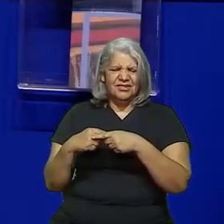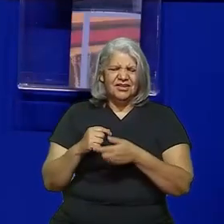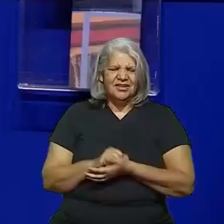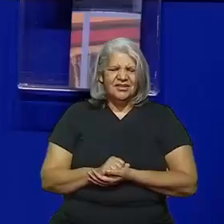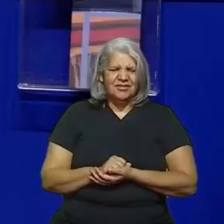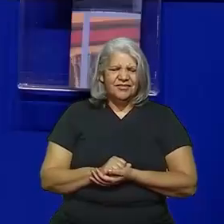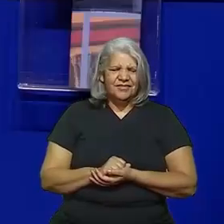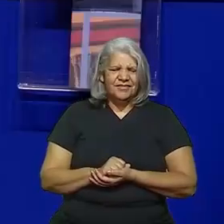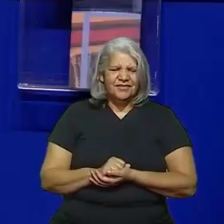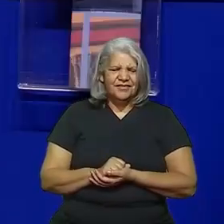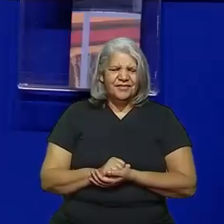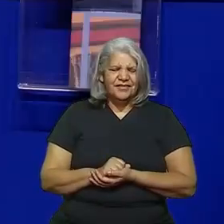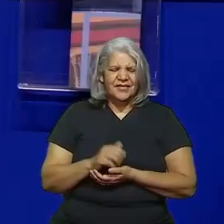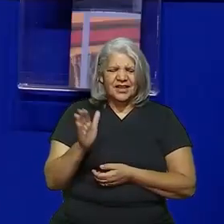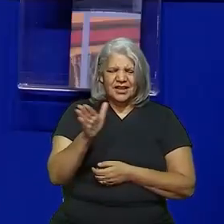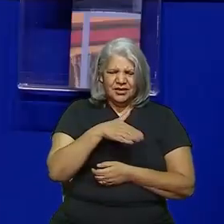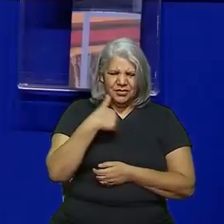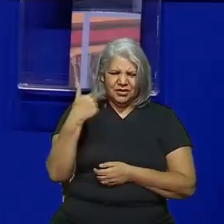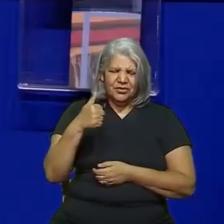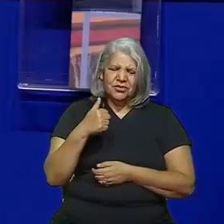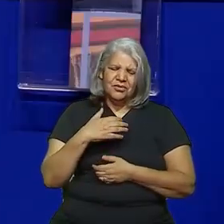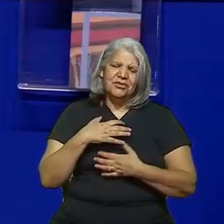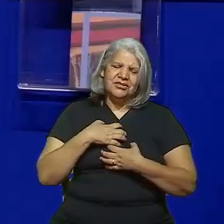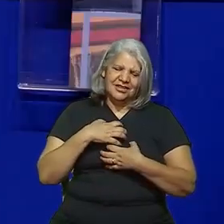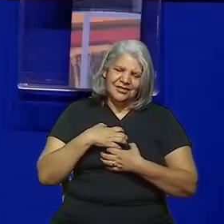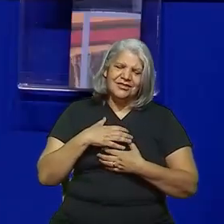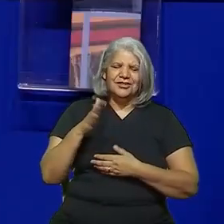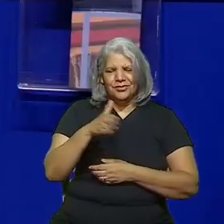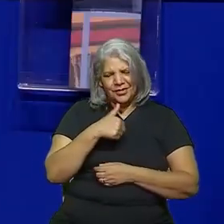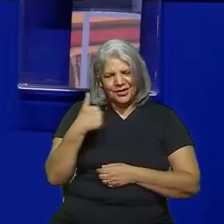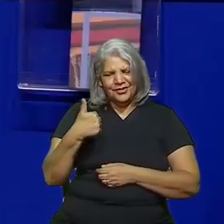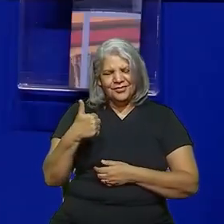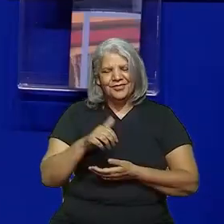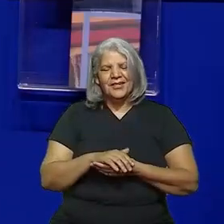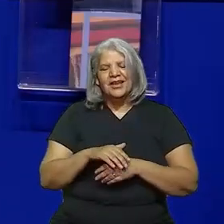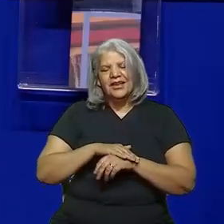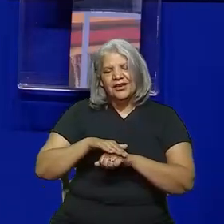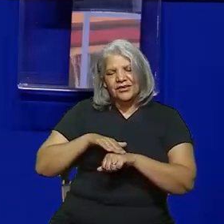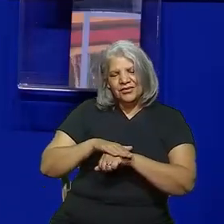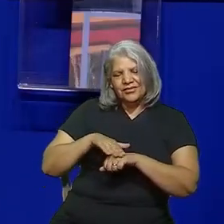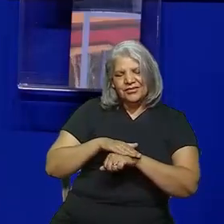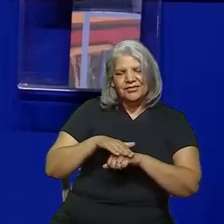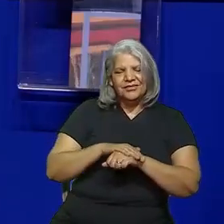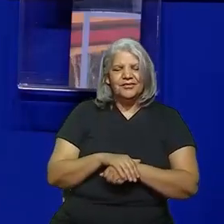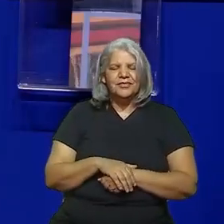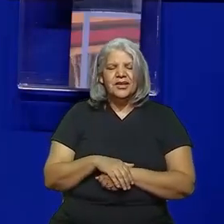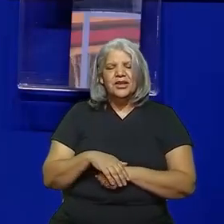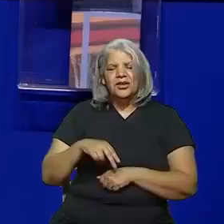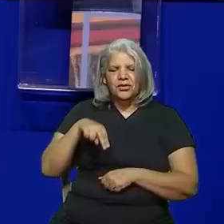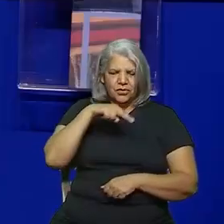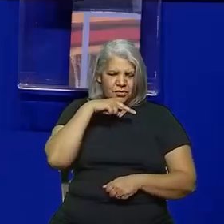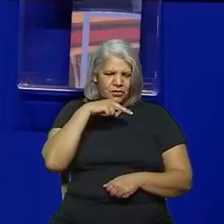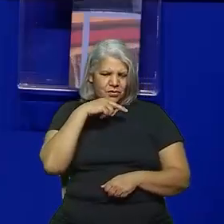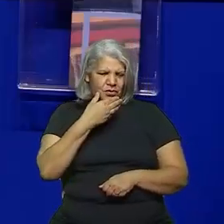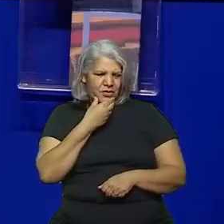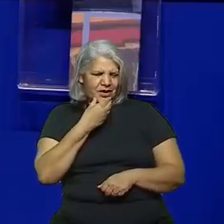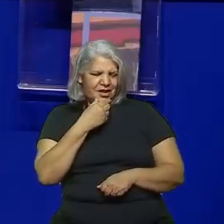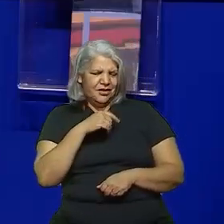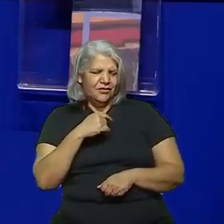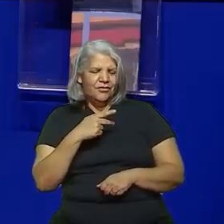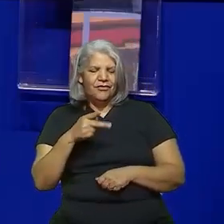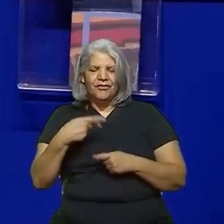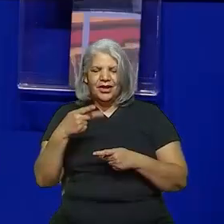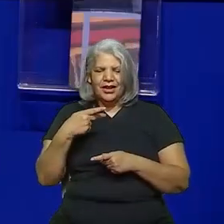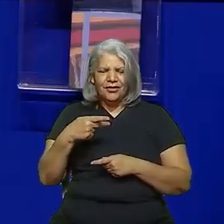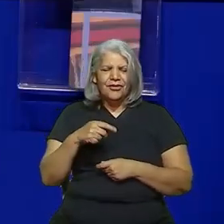até ele melhorou um pouco, mas teve uma conversa e um dos netos falou, se foi